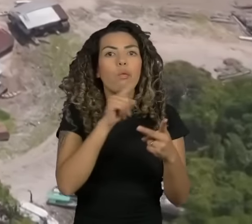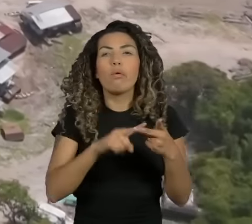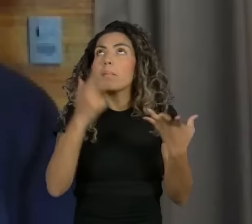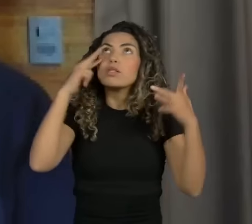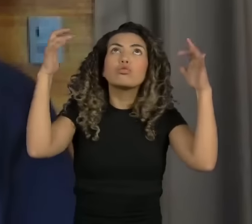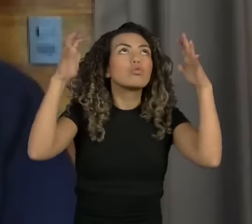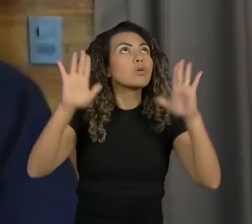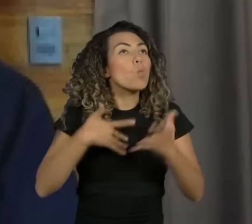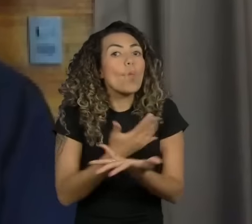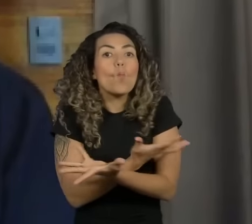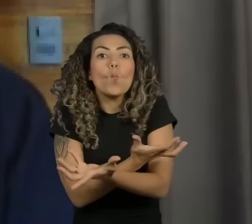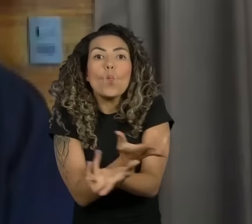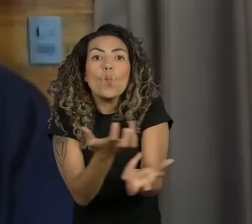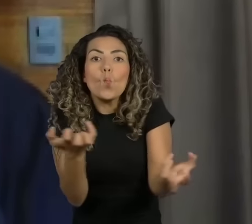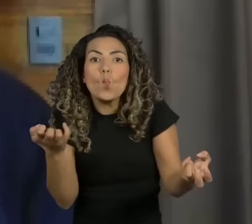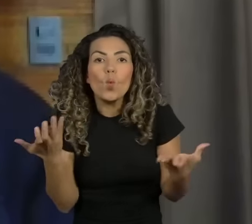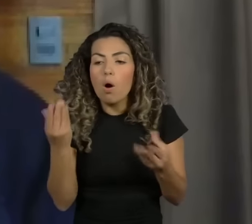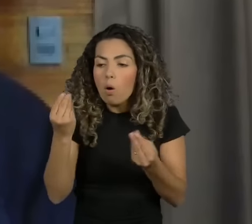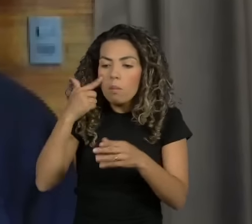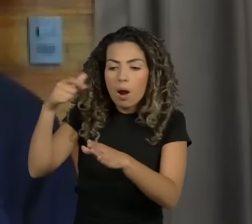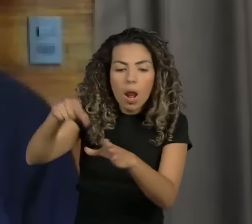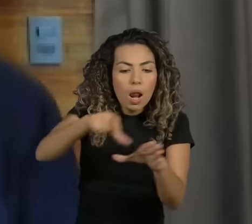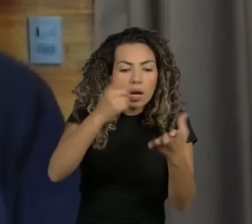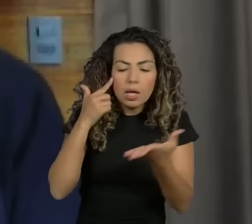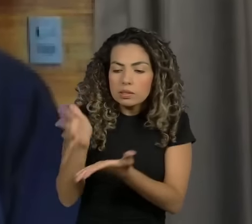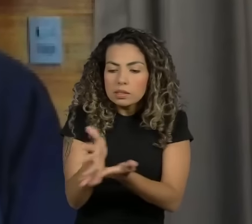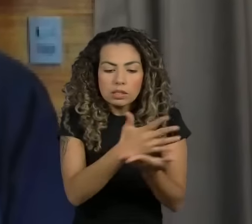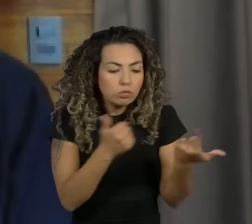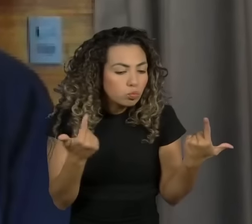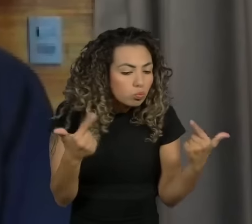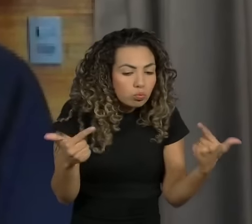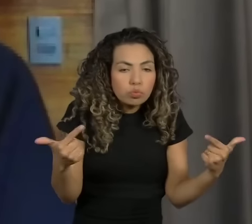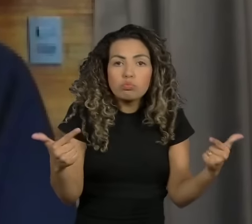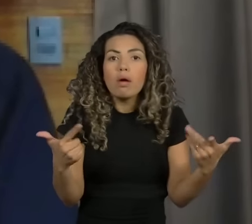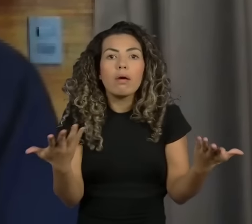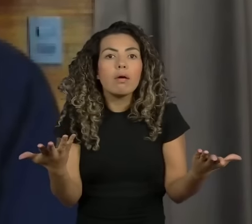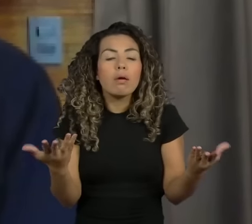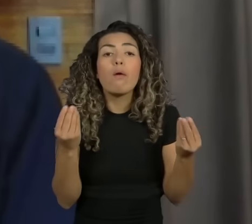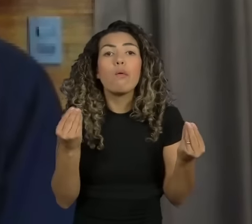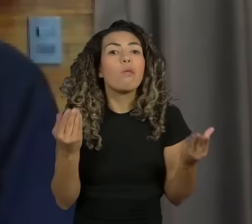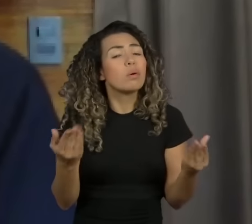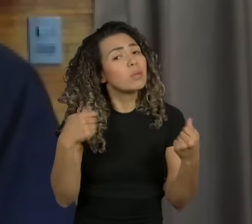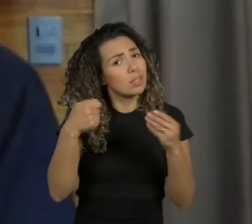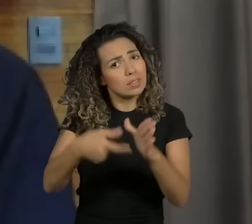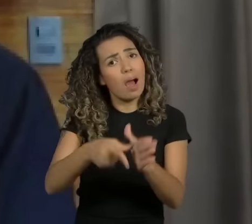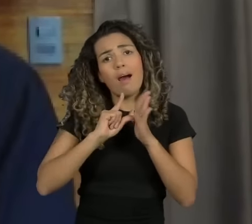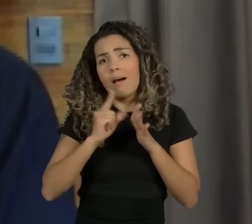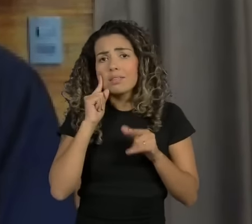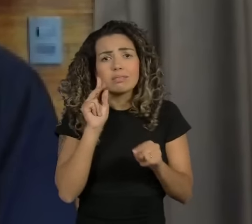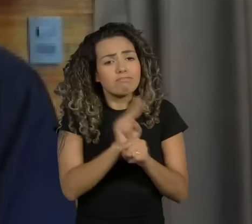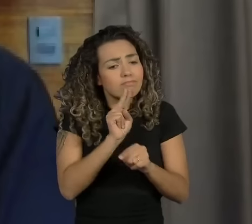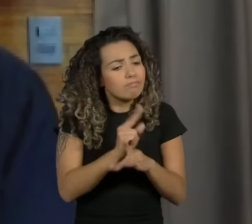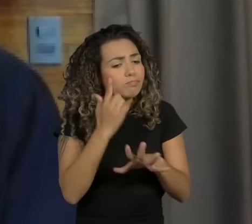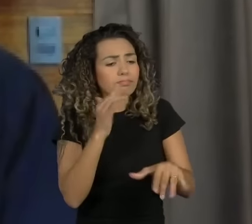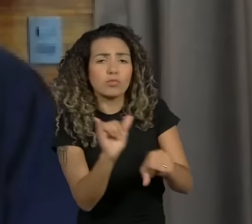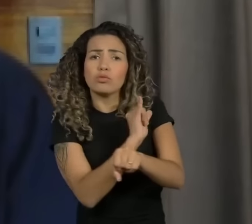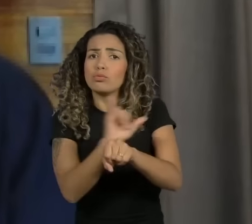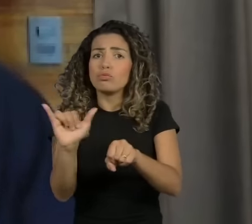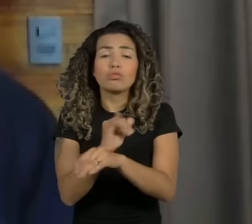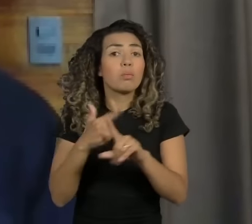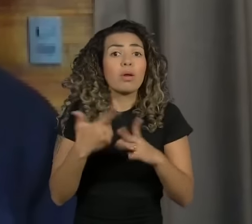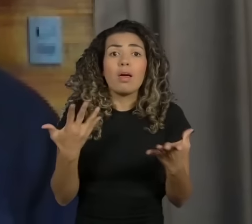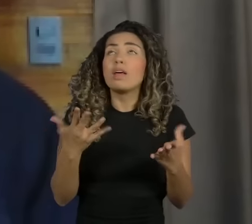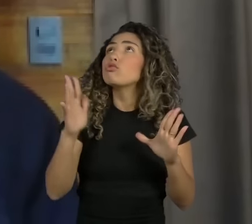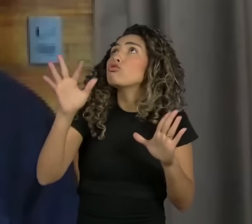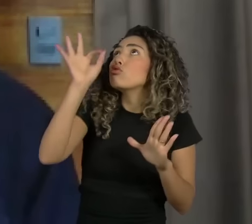safra, e a gente precisa também nos prevenir melhor, porque existem situações em que você não pode se adaptar, não dá